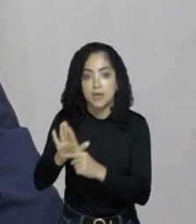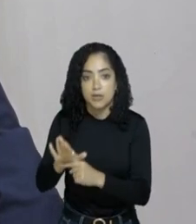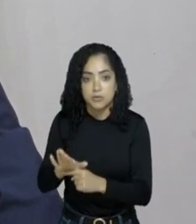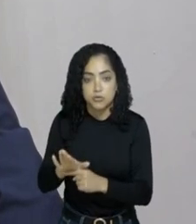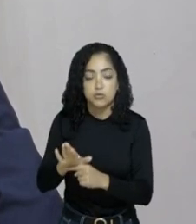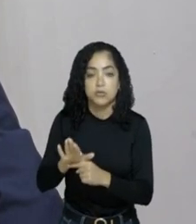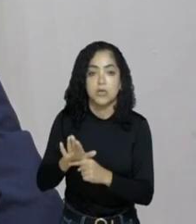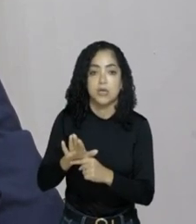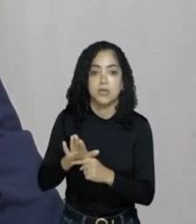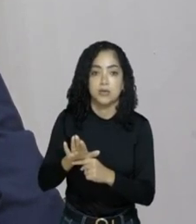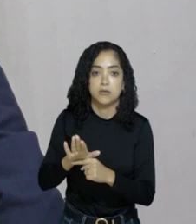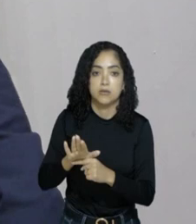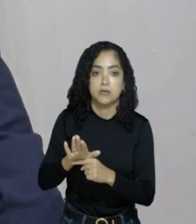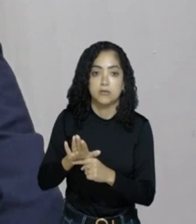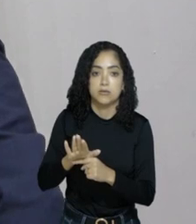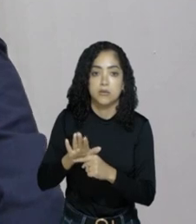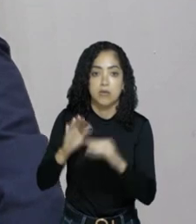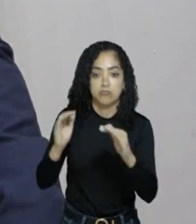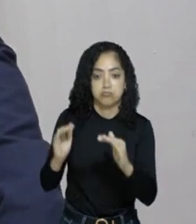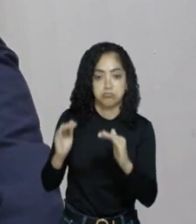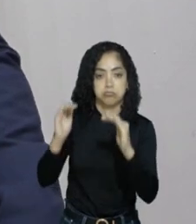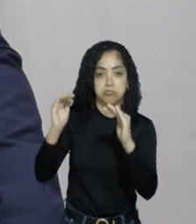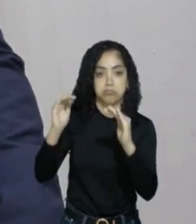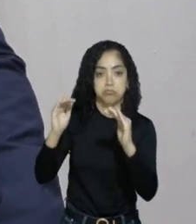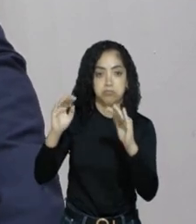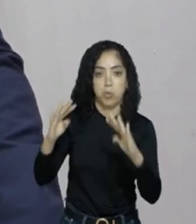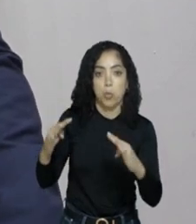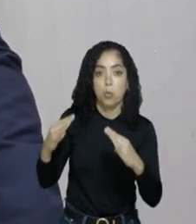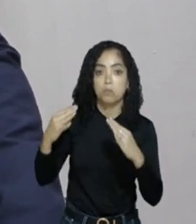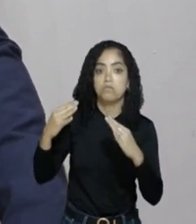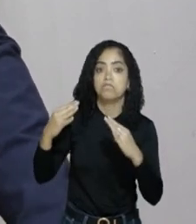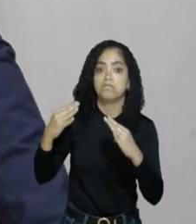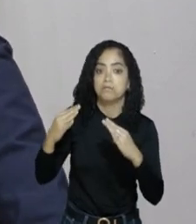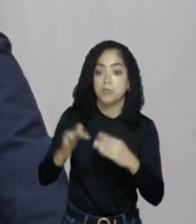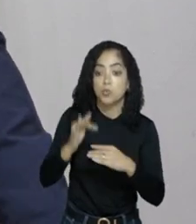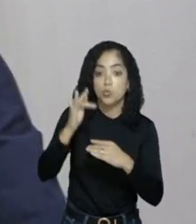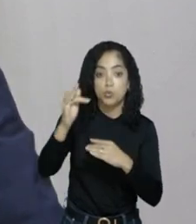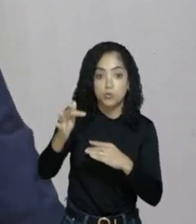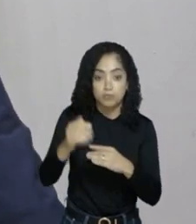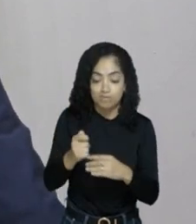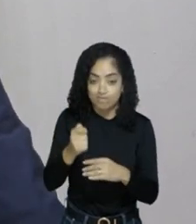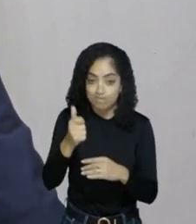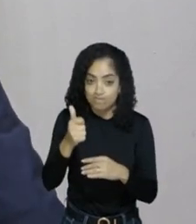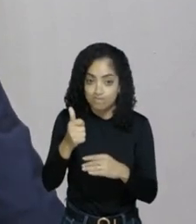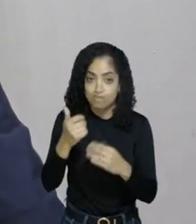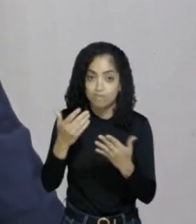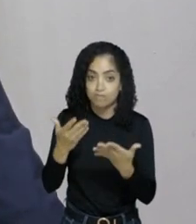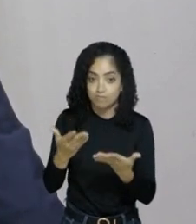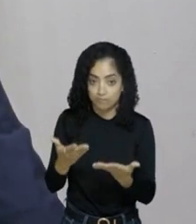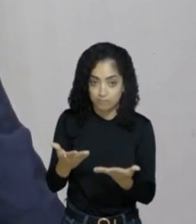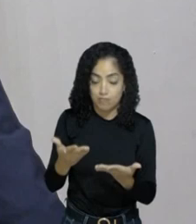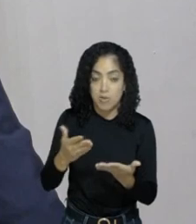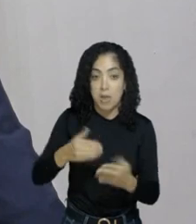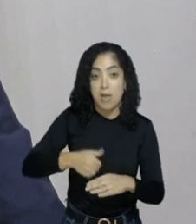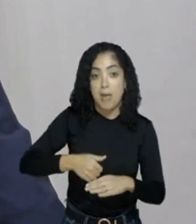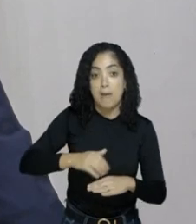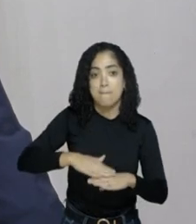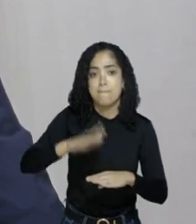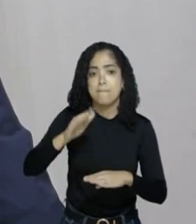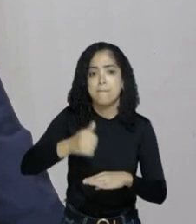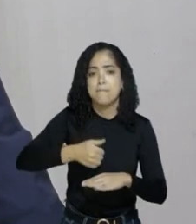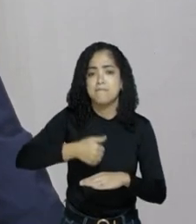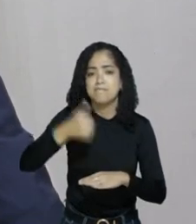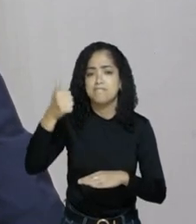o status num futuro muito breve de um estado que vai ter a melhor mão de obra